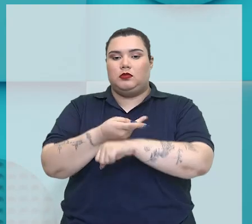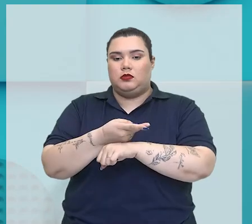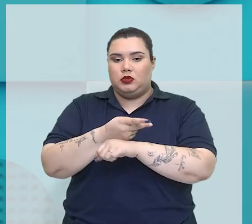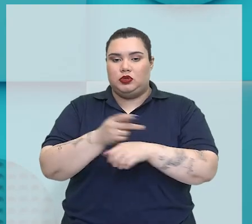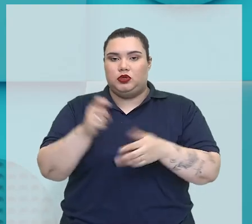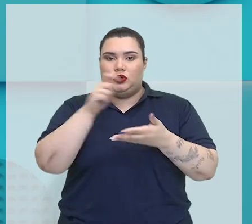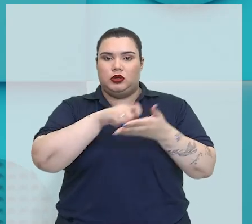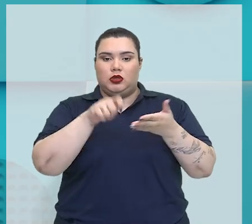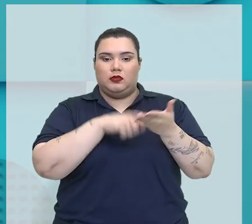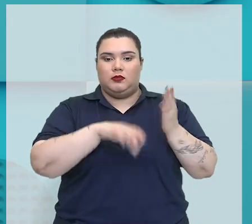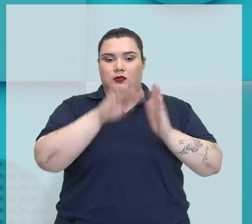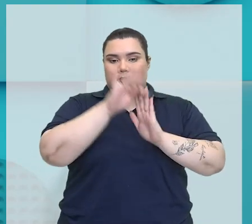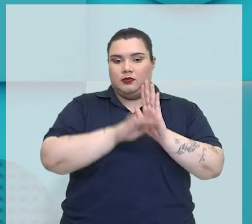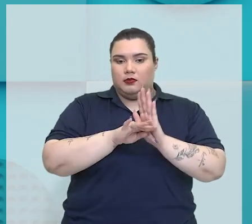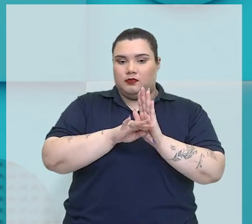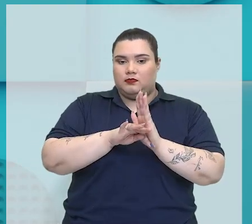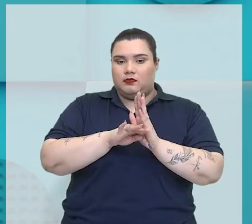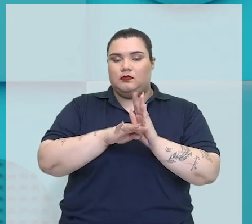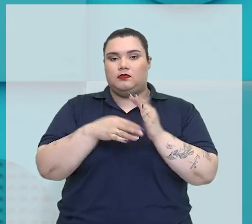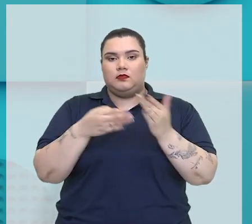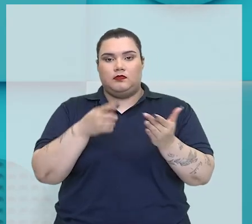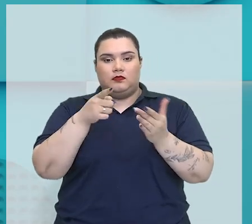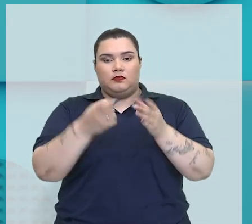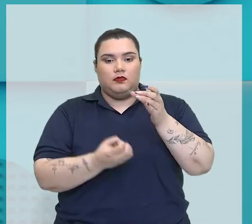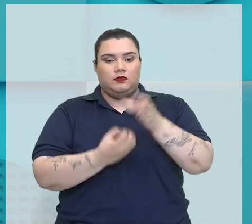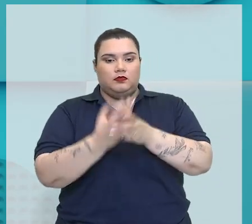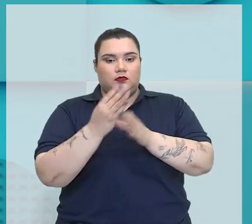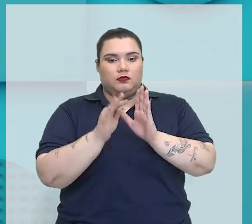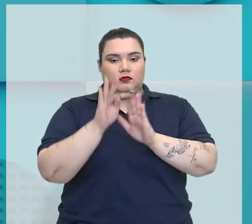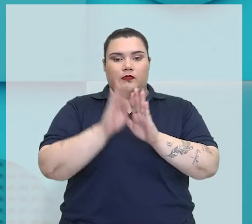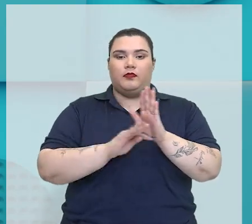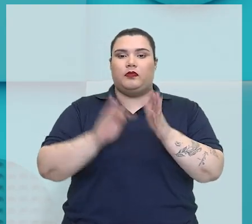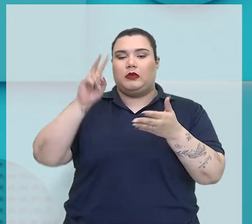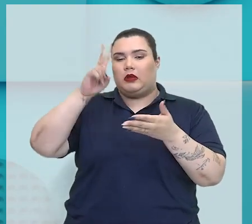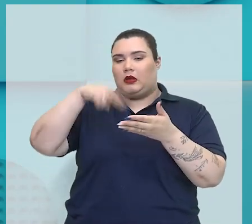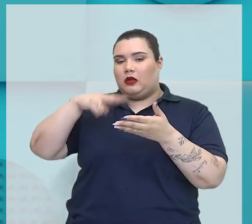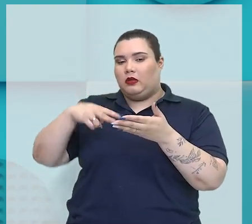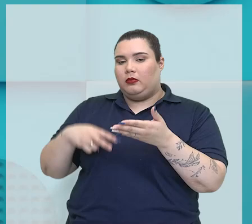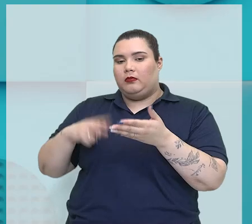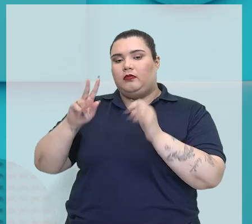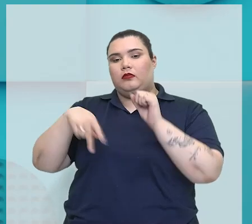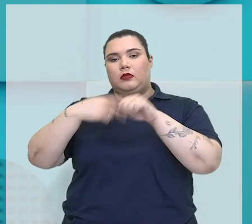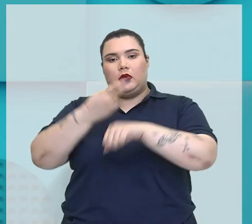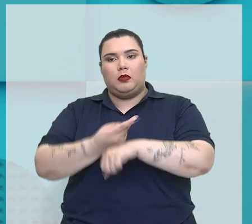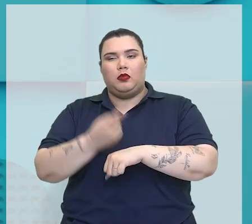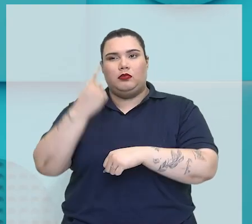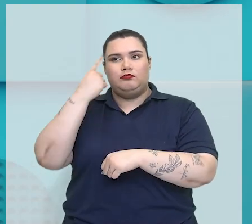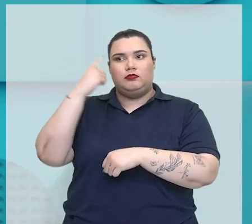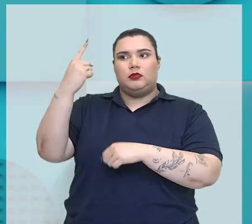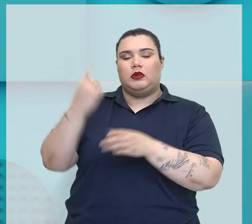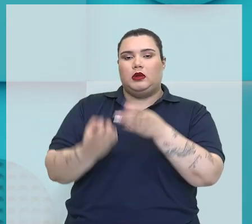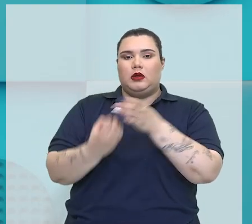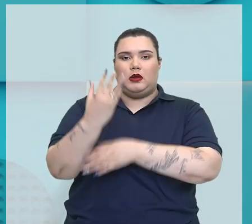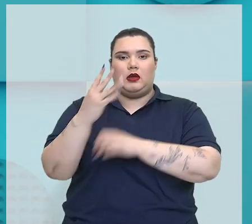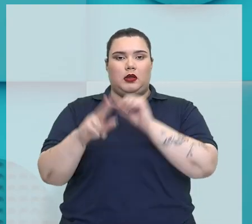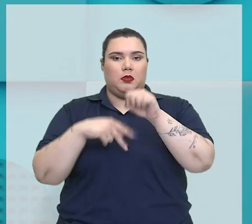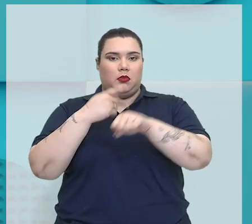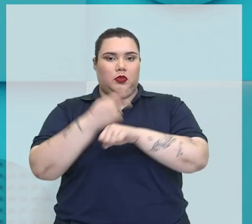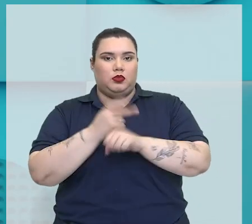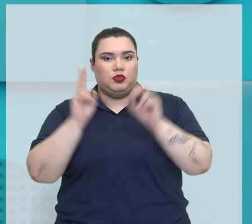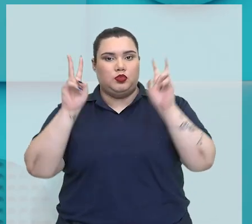que escreve. Você vai fazer o seu texto, aí vai ler, aí você pode escolher seu título depois,